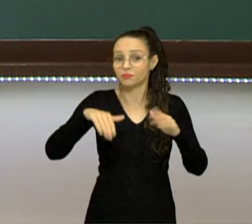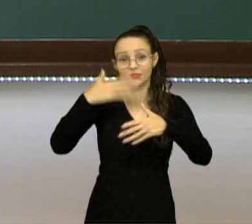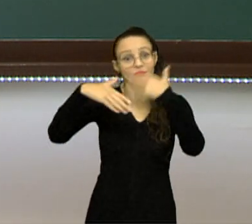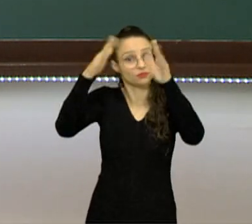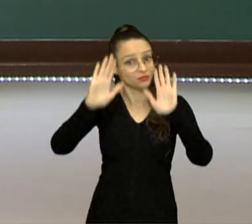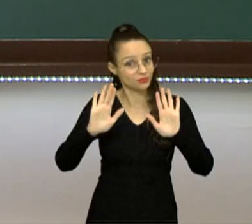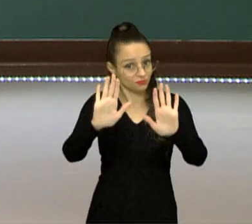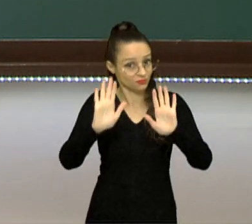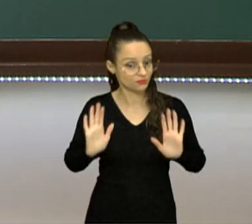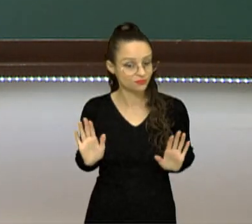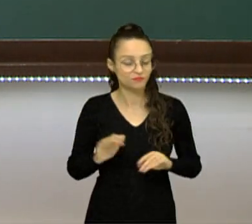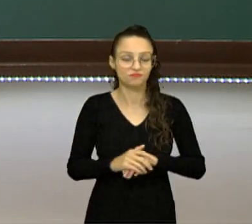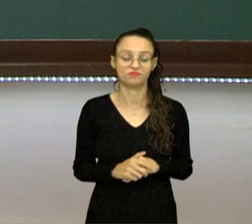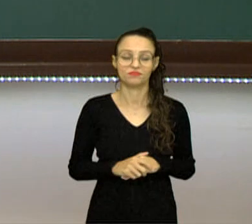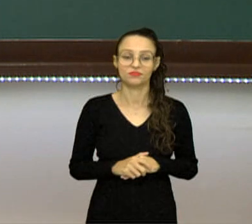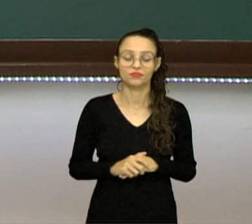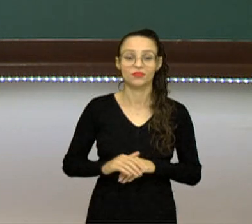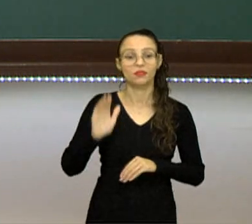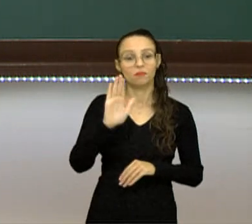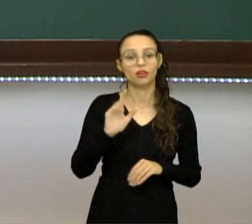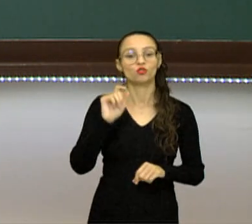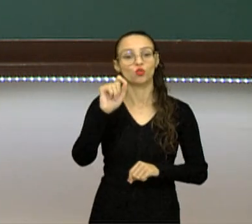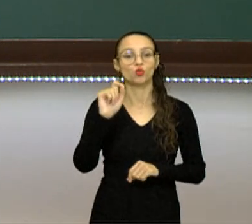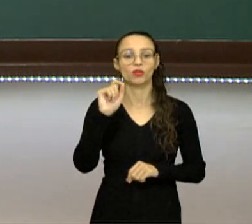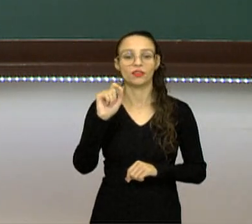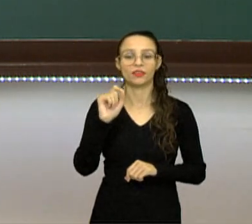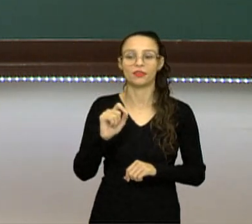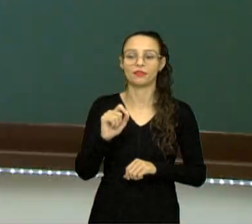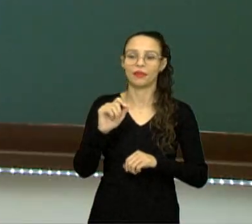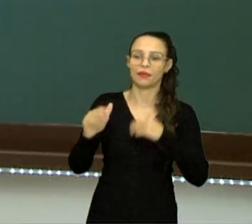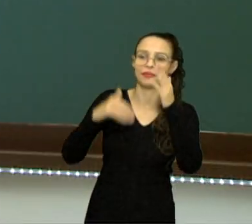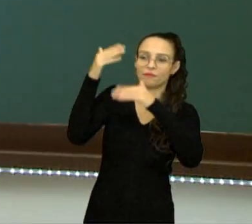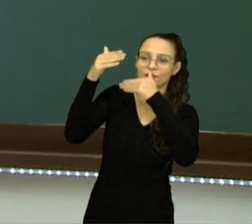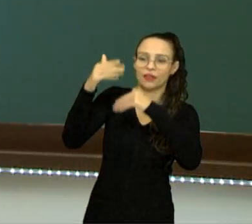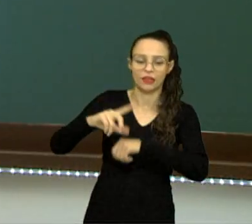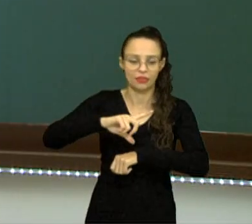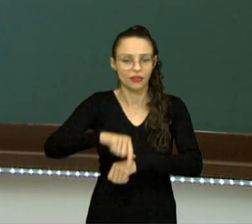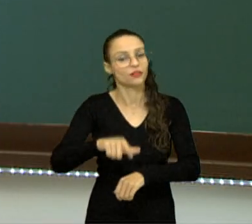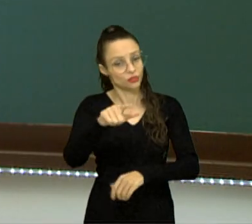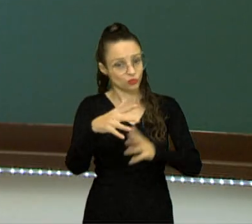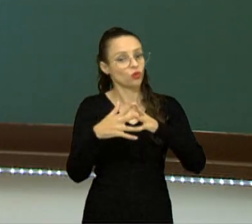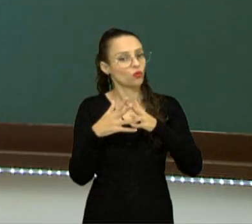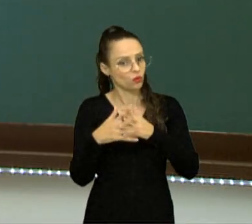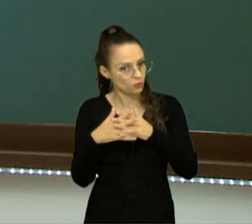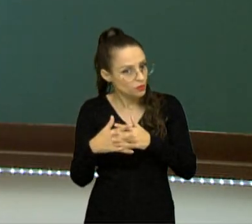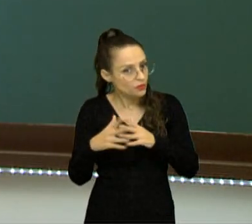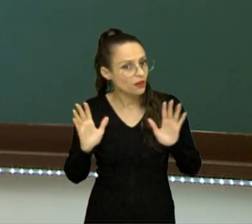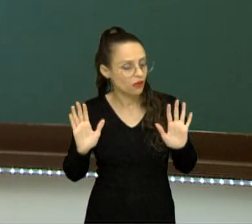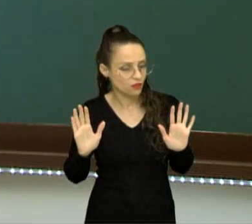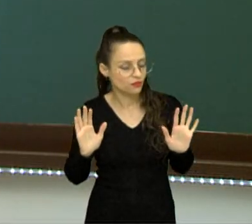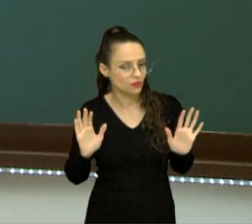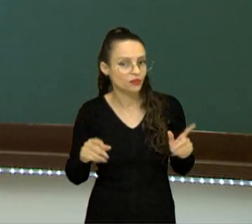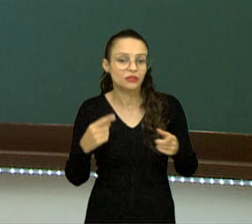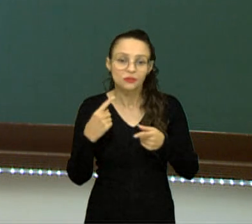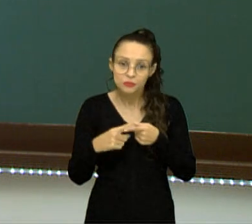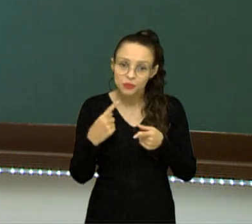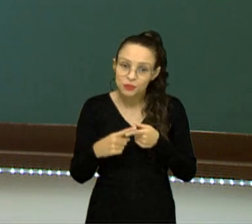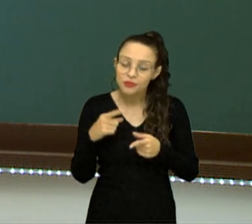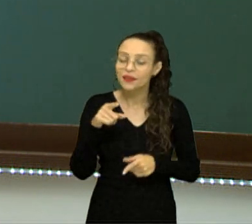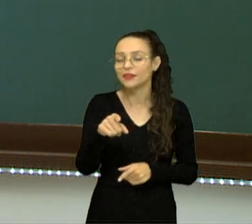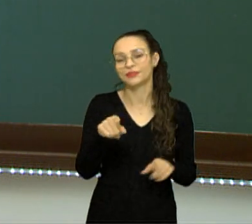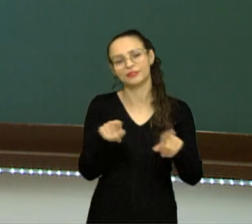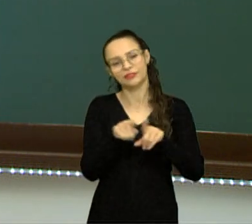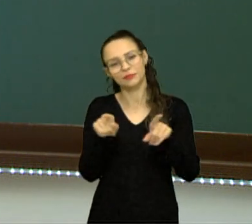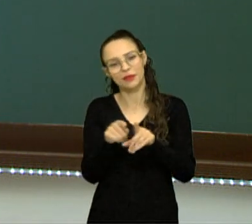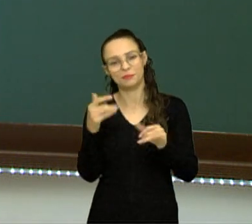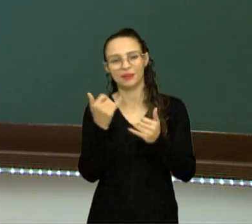Agora sim, essa ideia do que é civilizado, o que é atrasado, isso aí é muito complicado. Porque isso daí também dá uma ideia